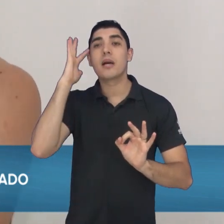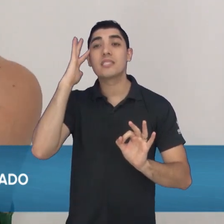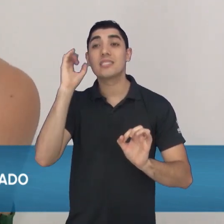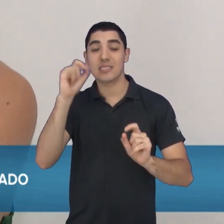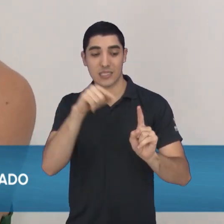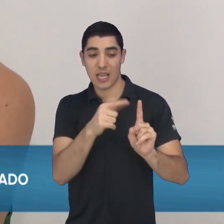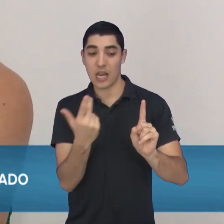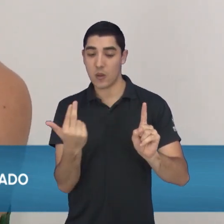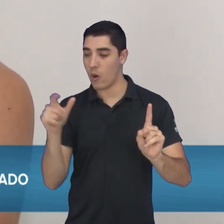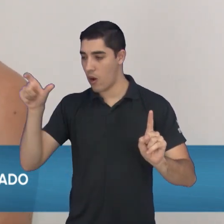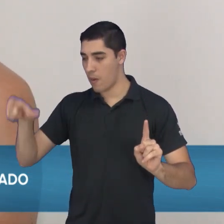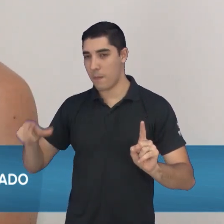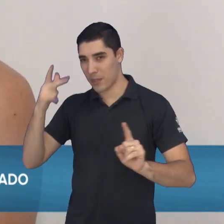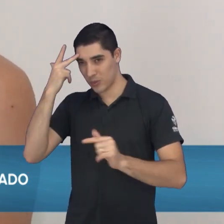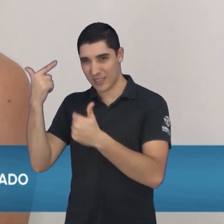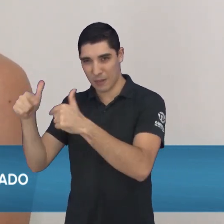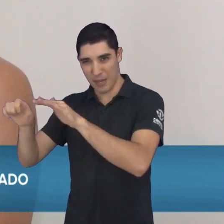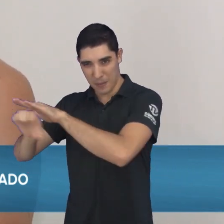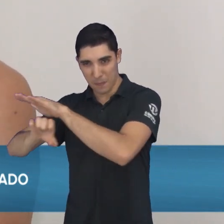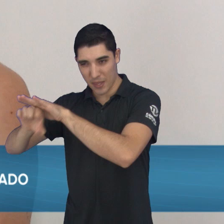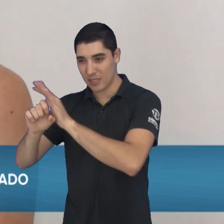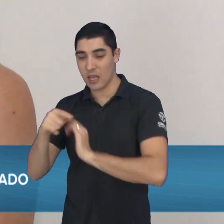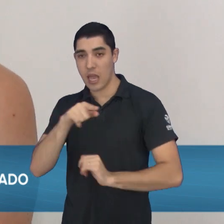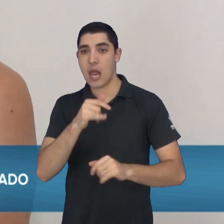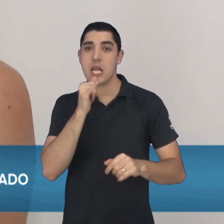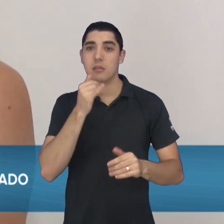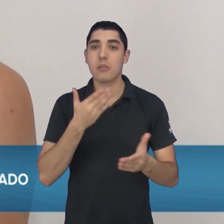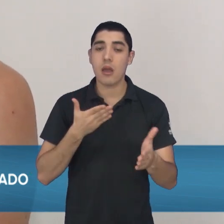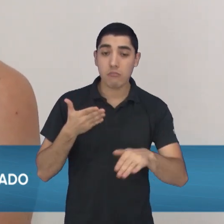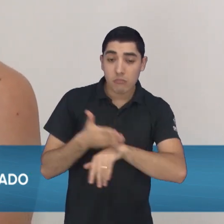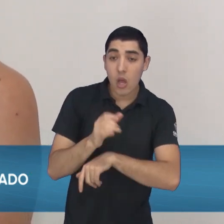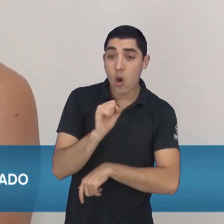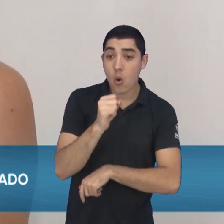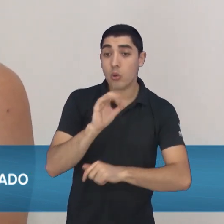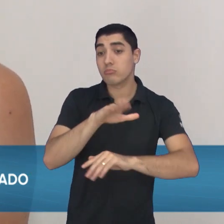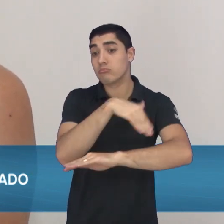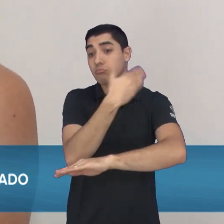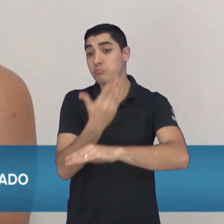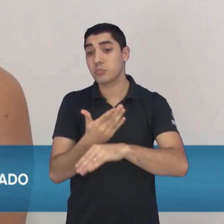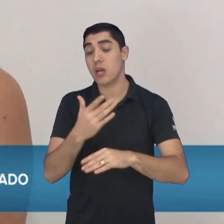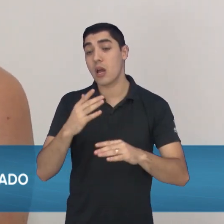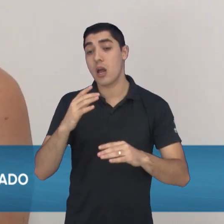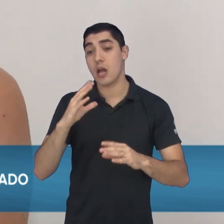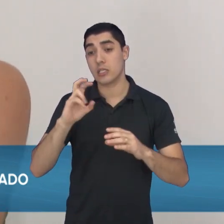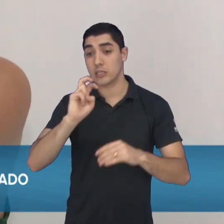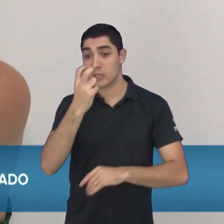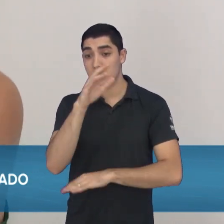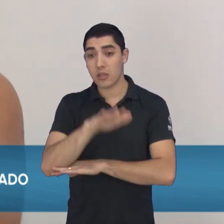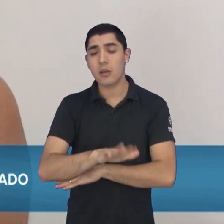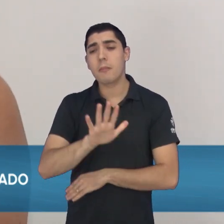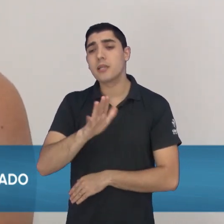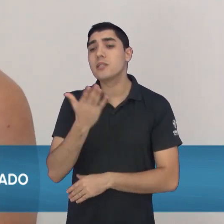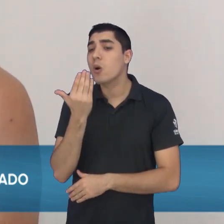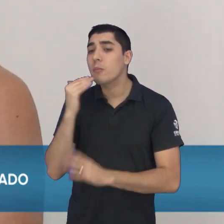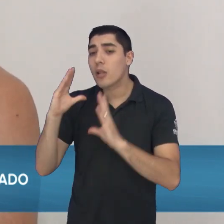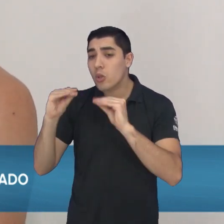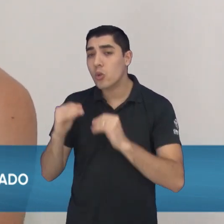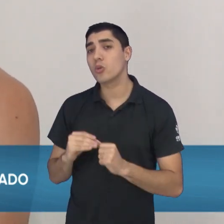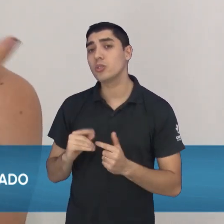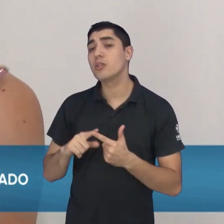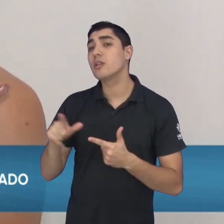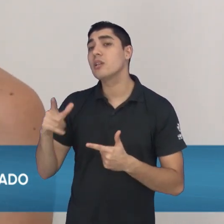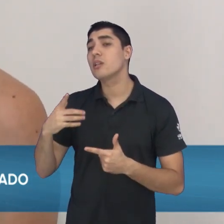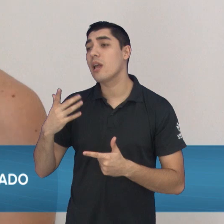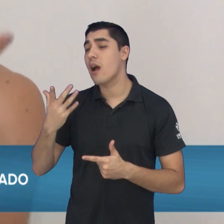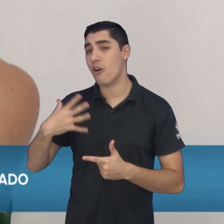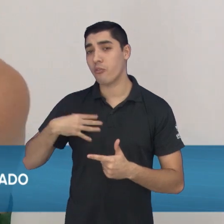horas, entra às 8 e aí ela para às 5 da tarde. Quem janta? Quem pega a criança na escola? Quem leva o cachorro para passear? Né?